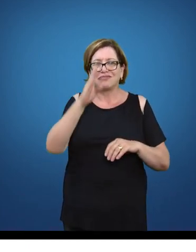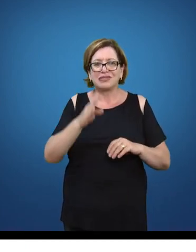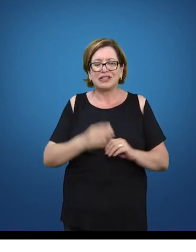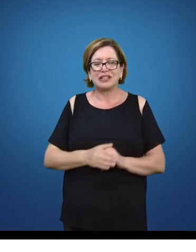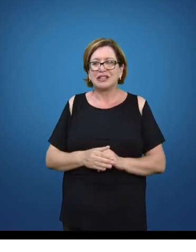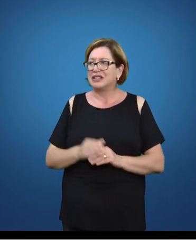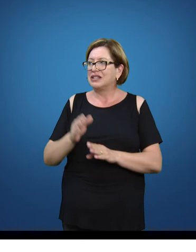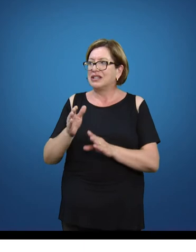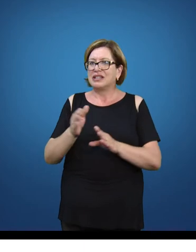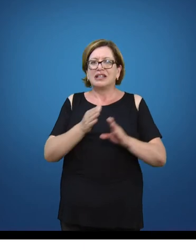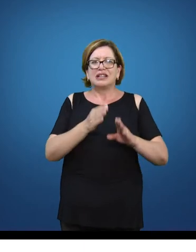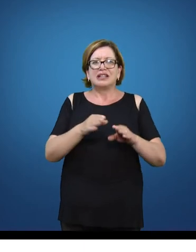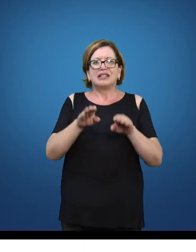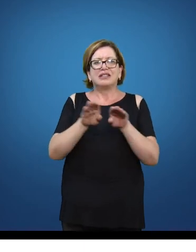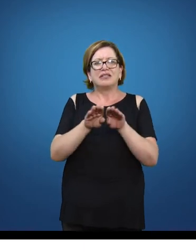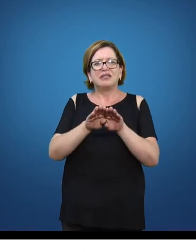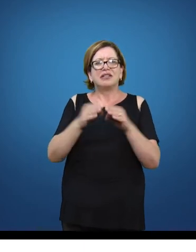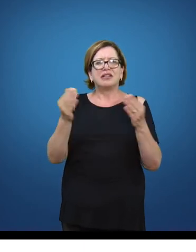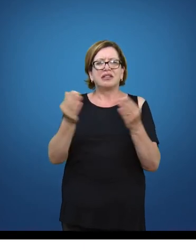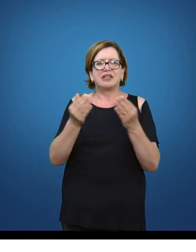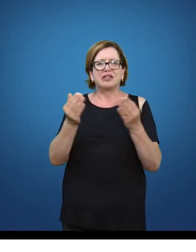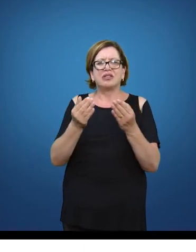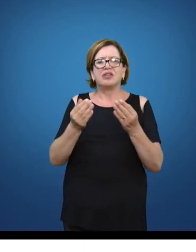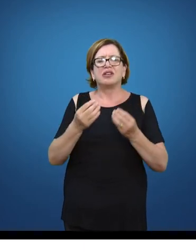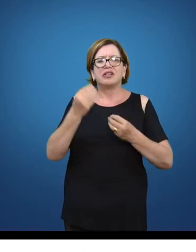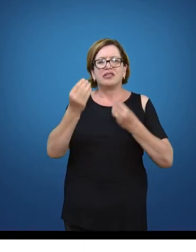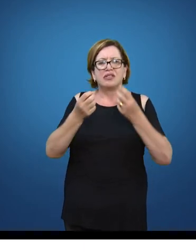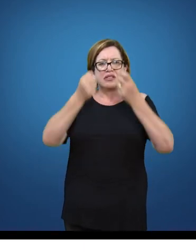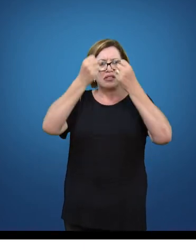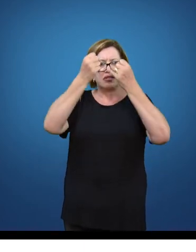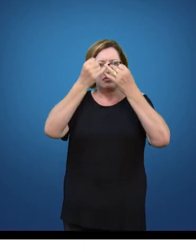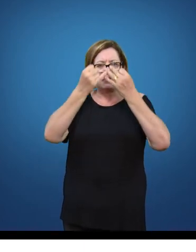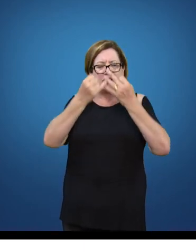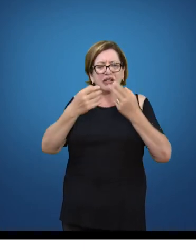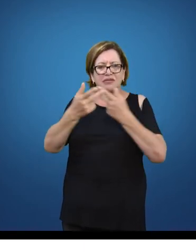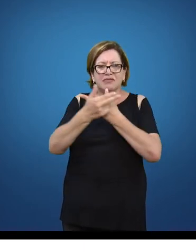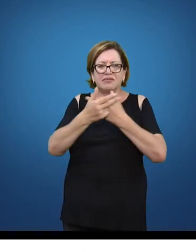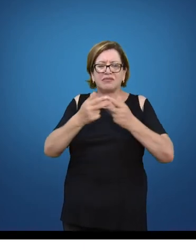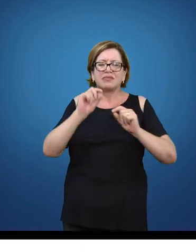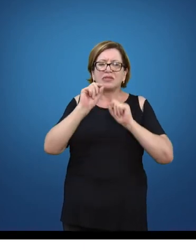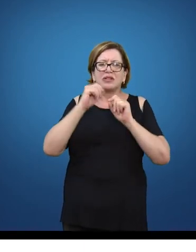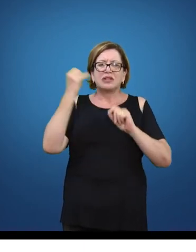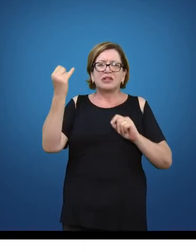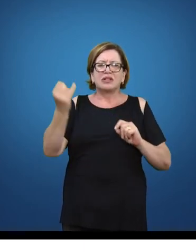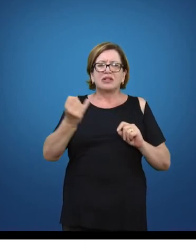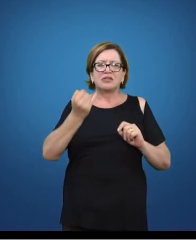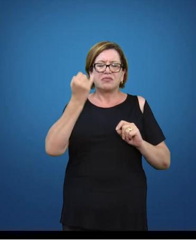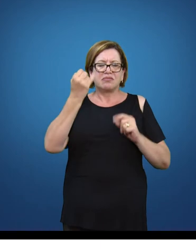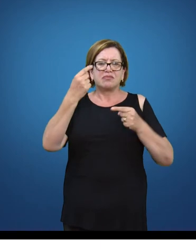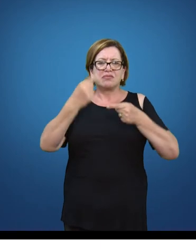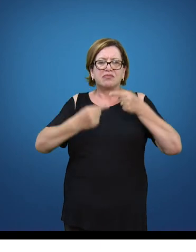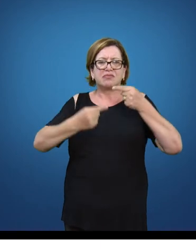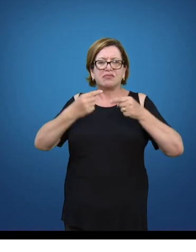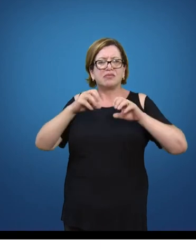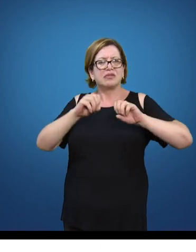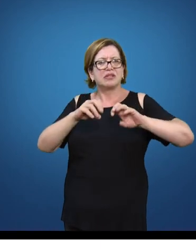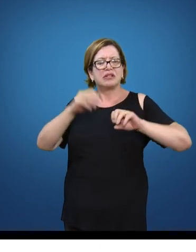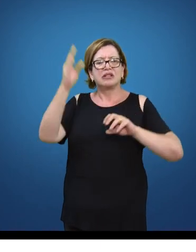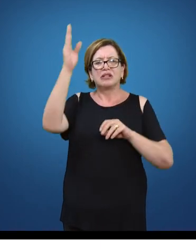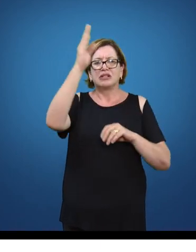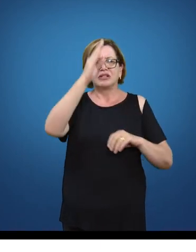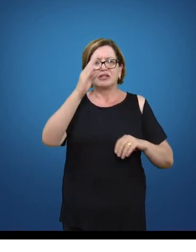nessas últimas unidades nós vamos destacar então alguns apontamentos importante das políticas educacionais do brasil